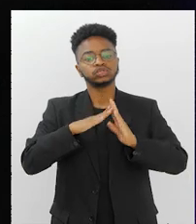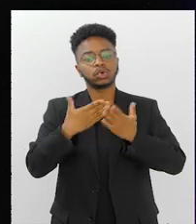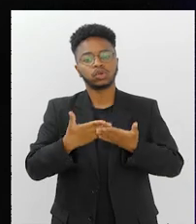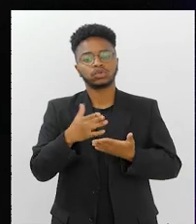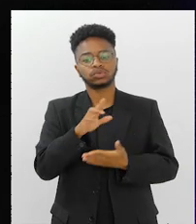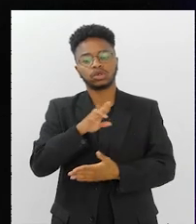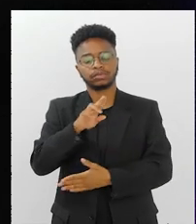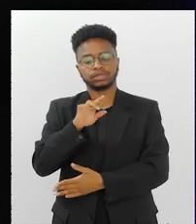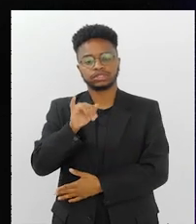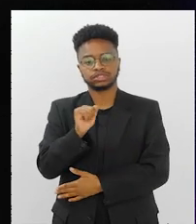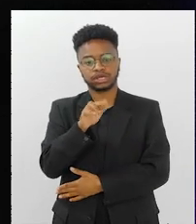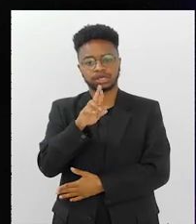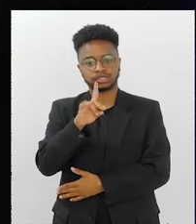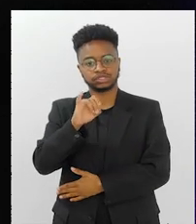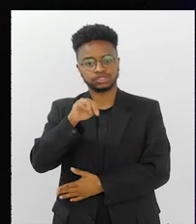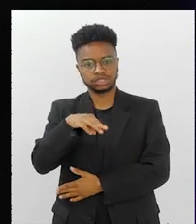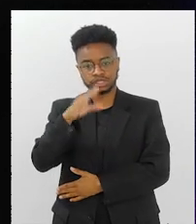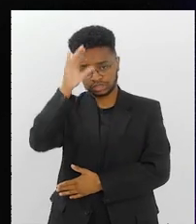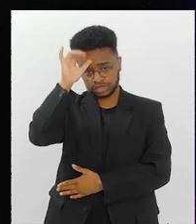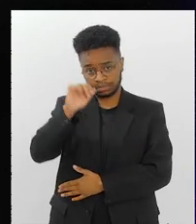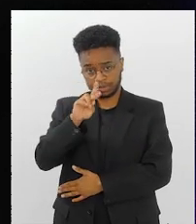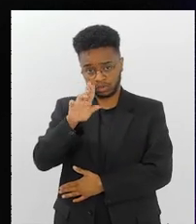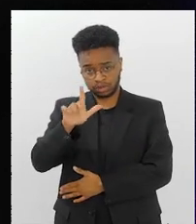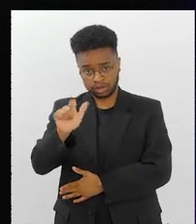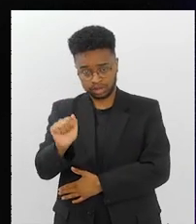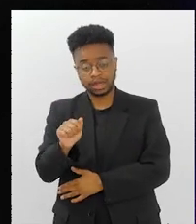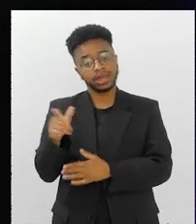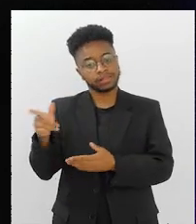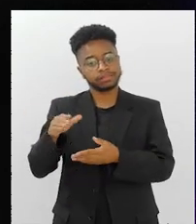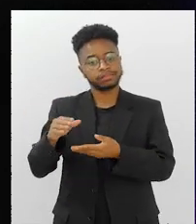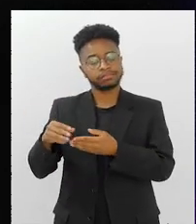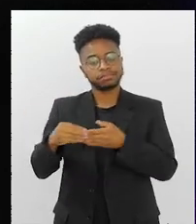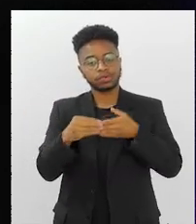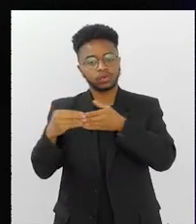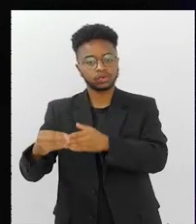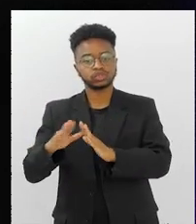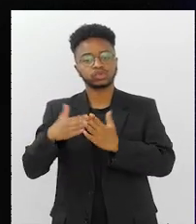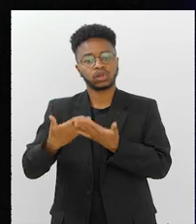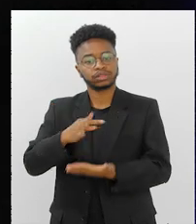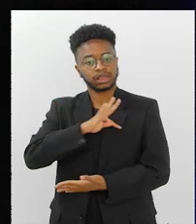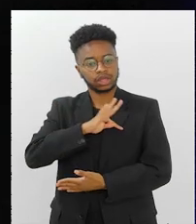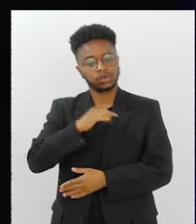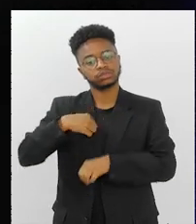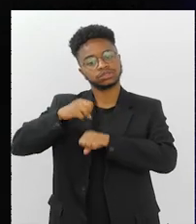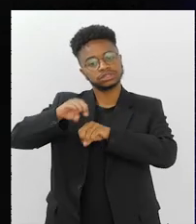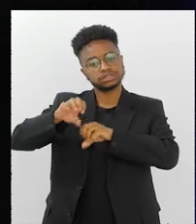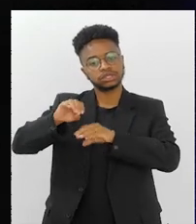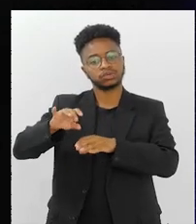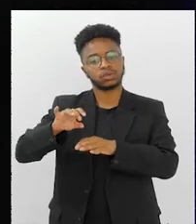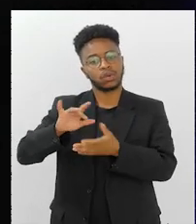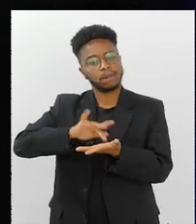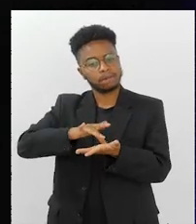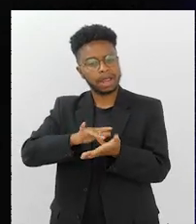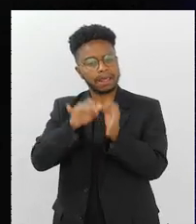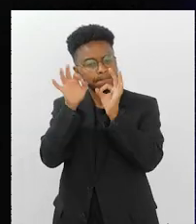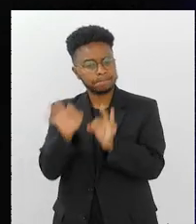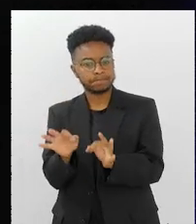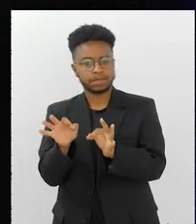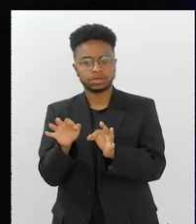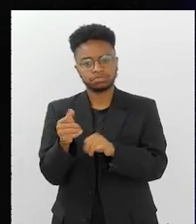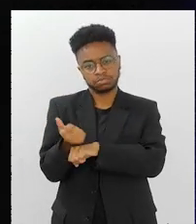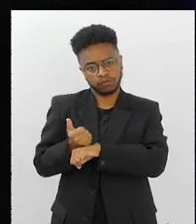é o nome dela e e aí ela falou vou te levar lá pr pra Corpus que é a Escola Técnica que eu que eu dou aula de de balé mesmo aa